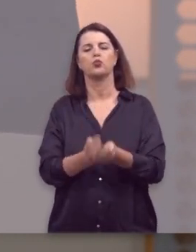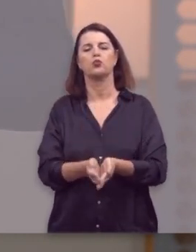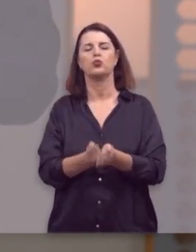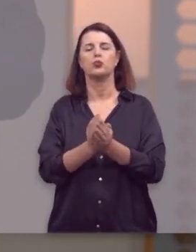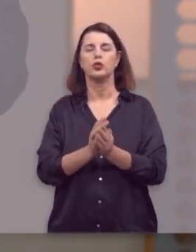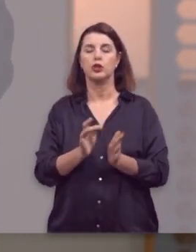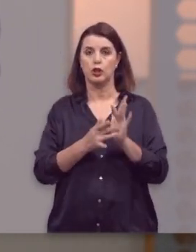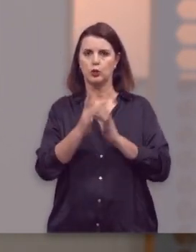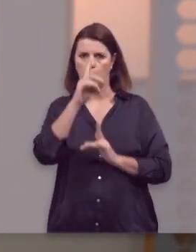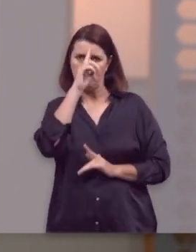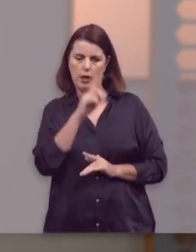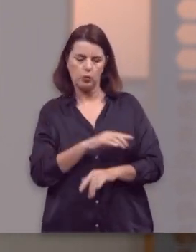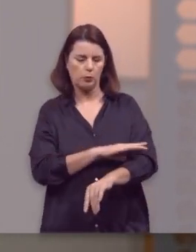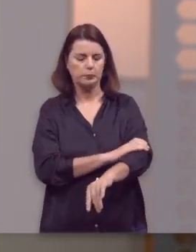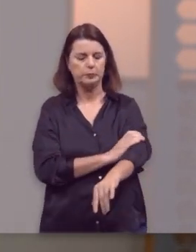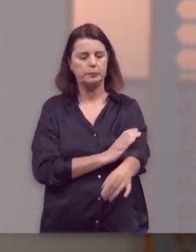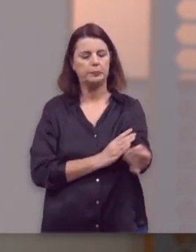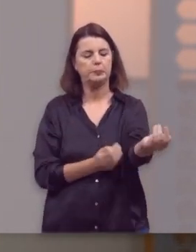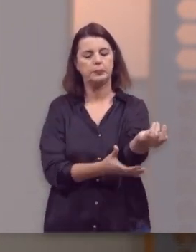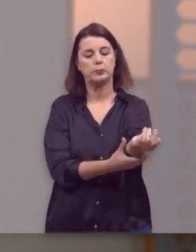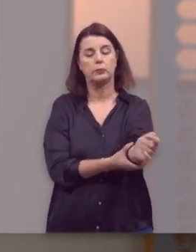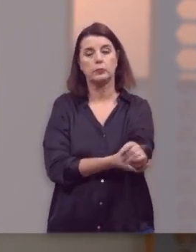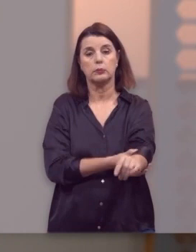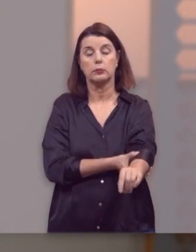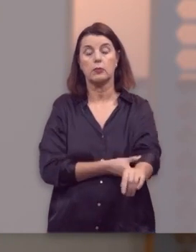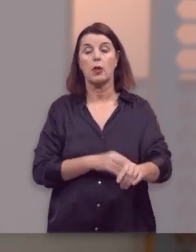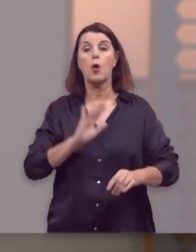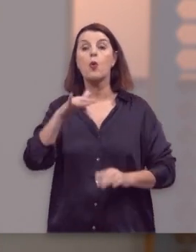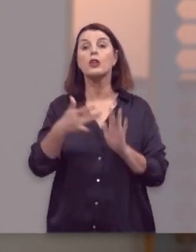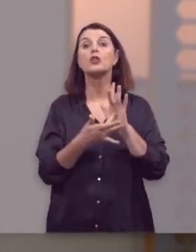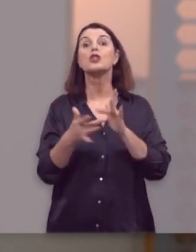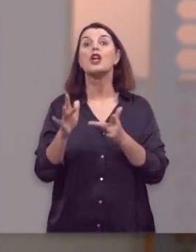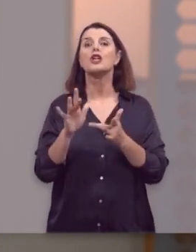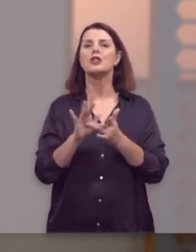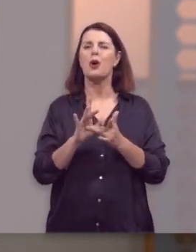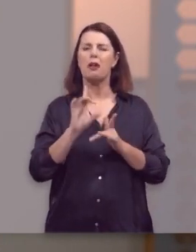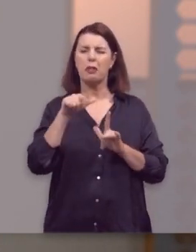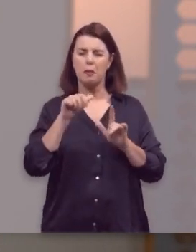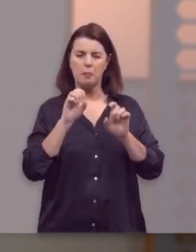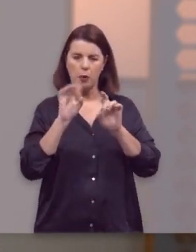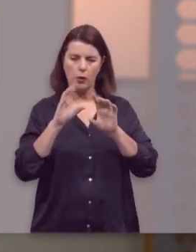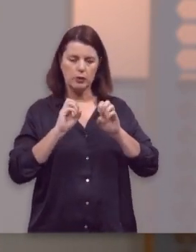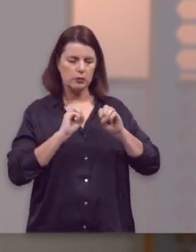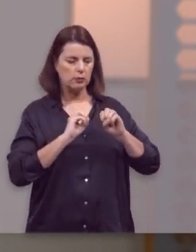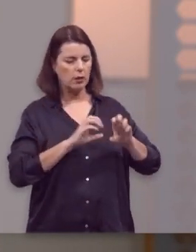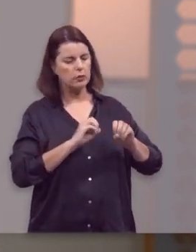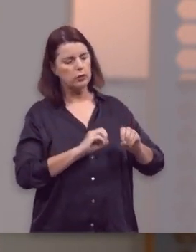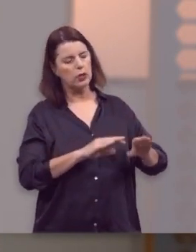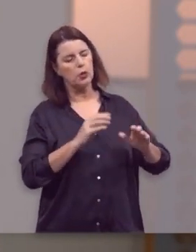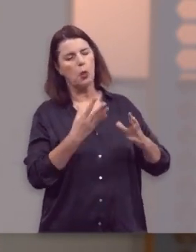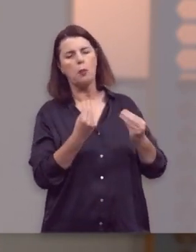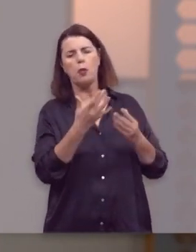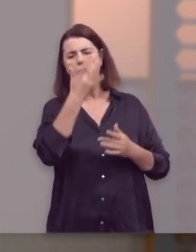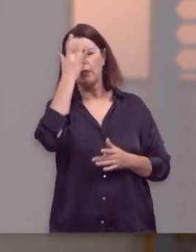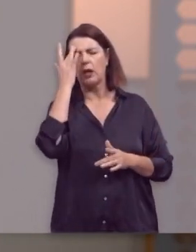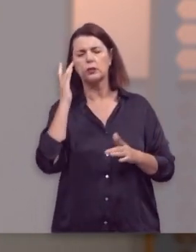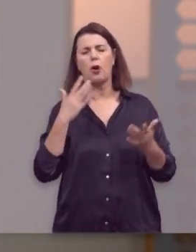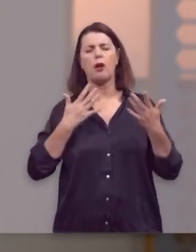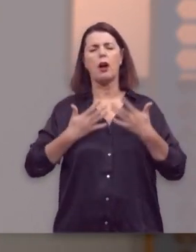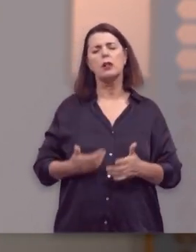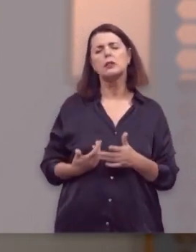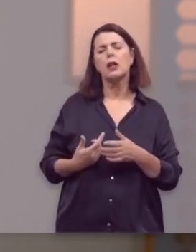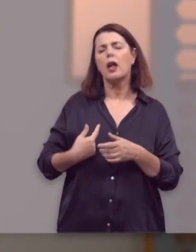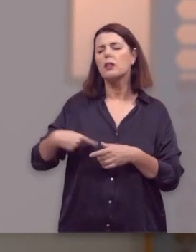de Jesus. Quando Jesus, depois de ter ensinado uma multidão o dia todo, cansado, vai lá para